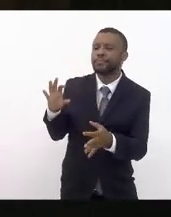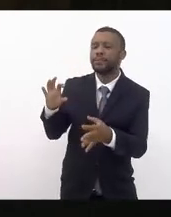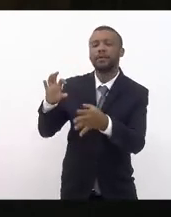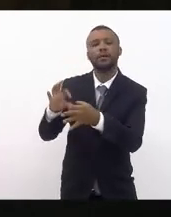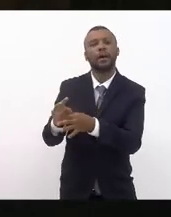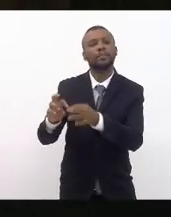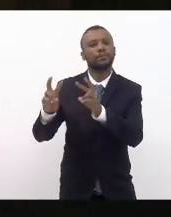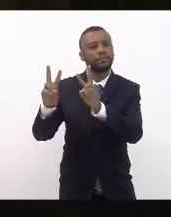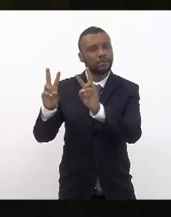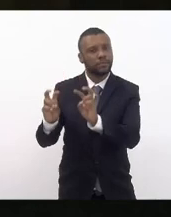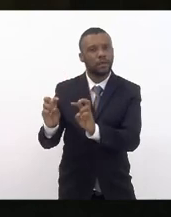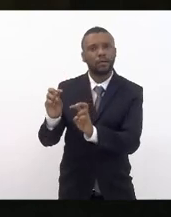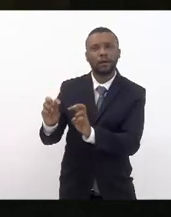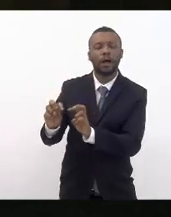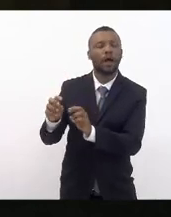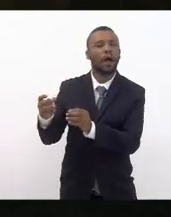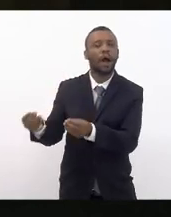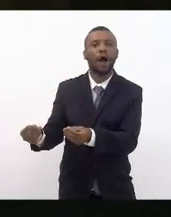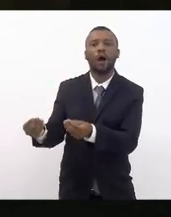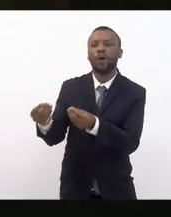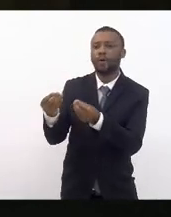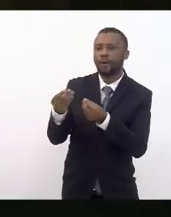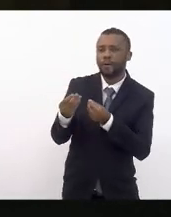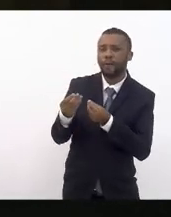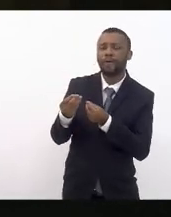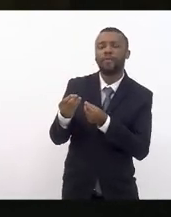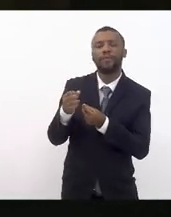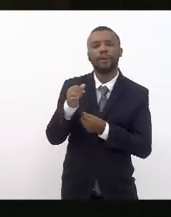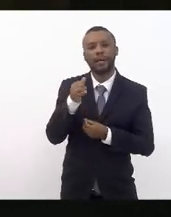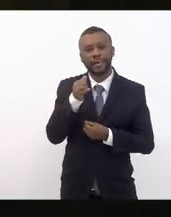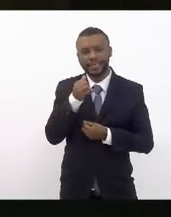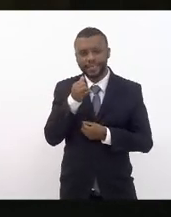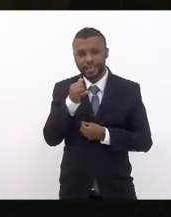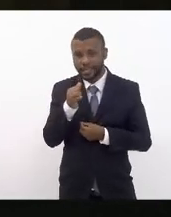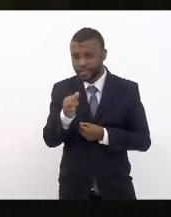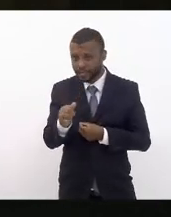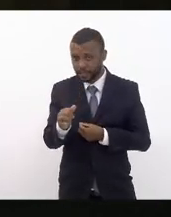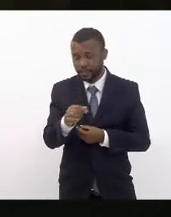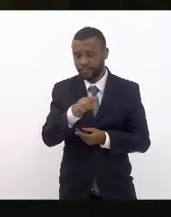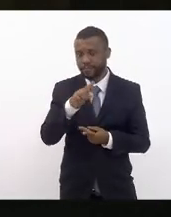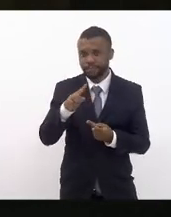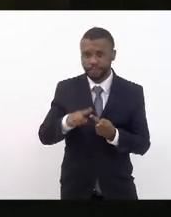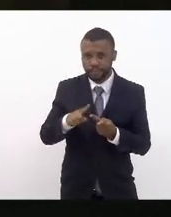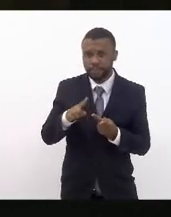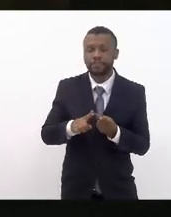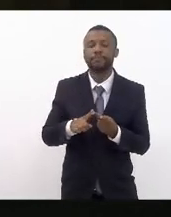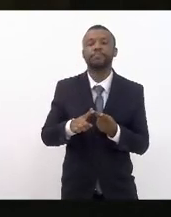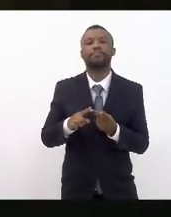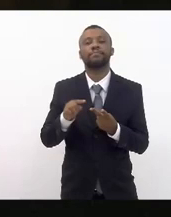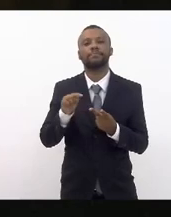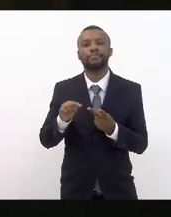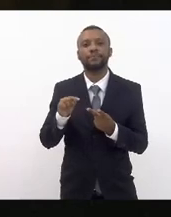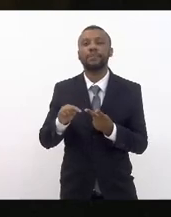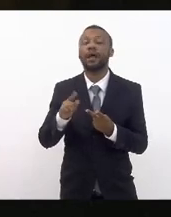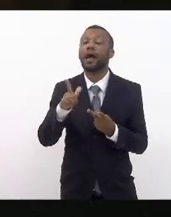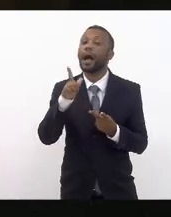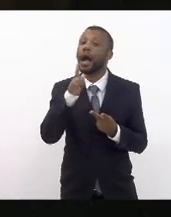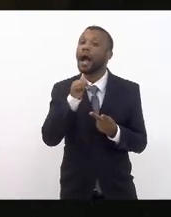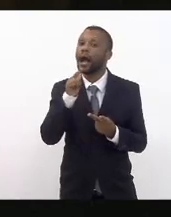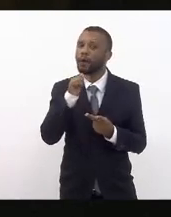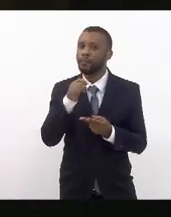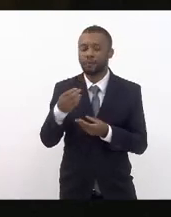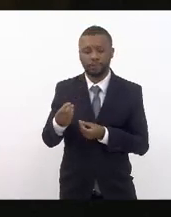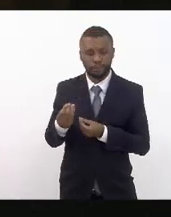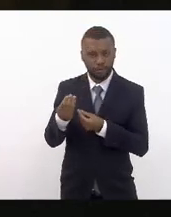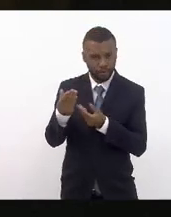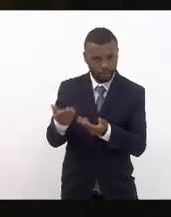relacionados ao fornecimento de energia elétrica e também de água.